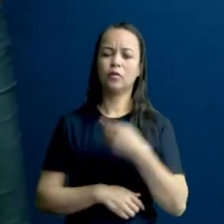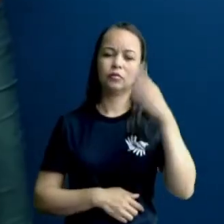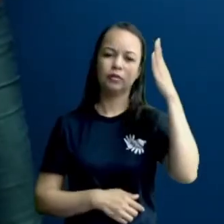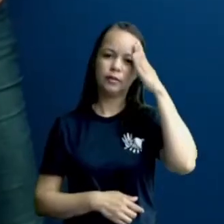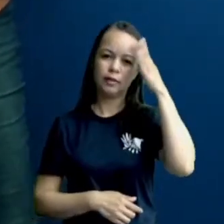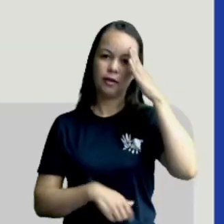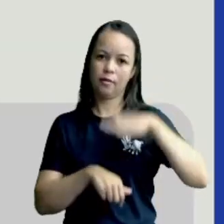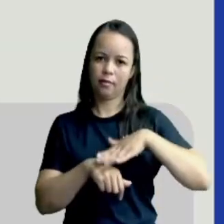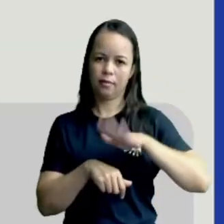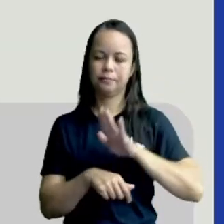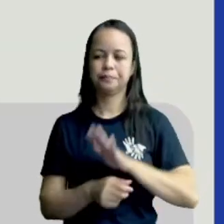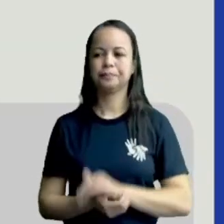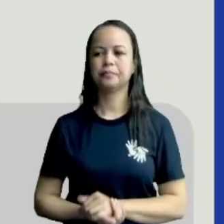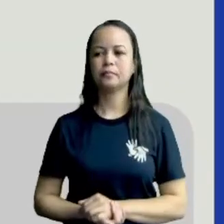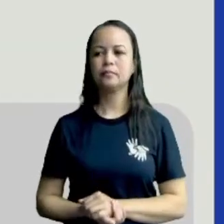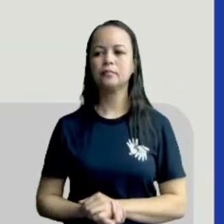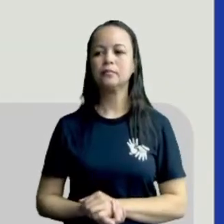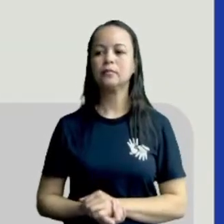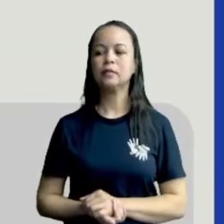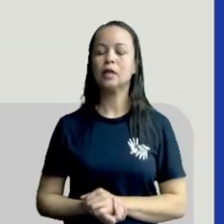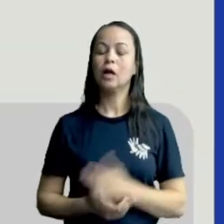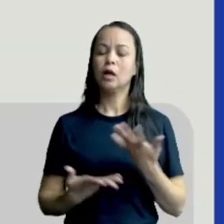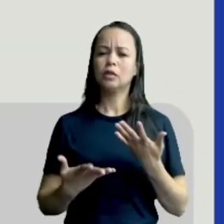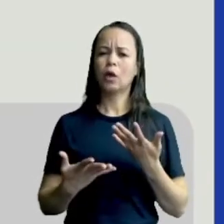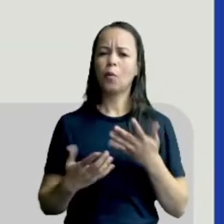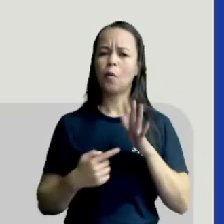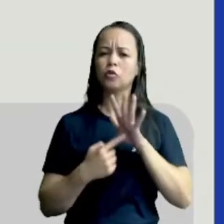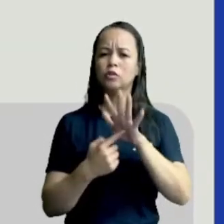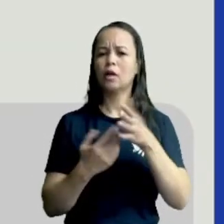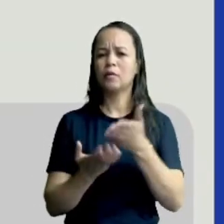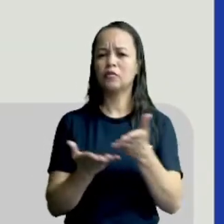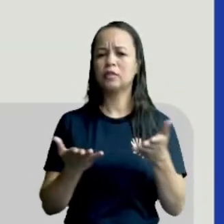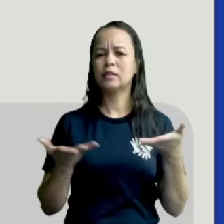pouco mais. O que eu quero trazer aqui com o calendário de